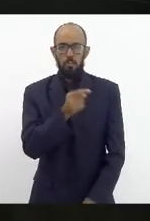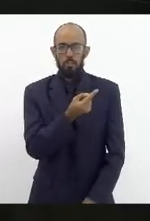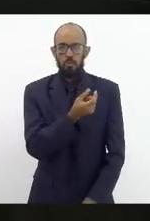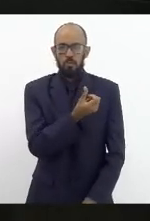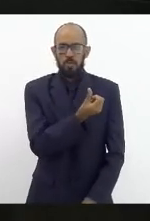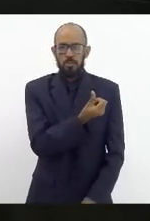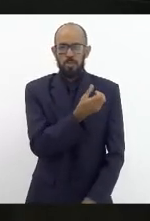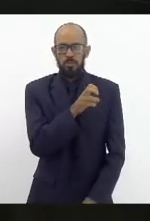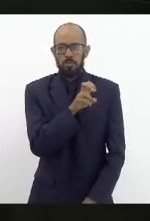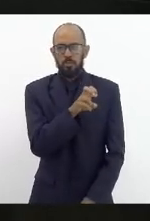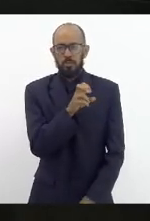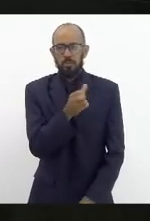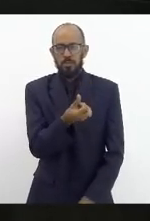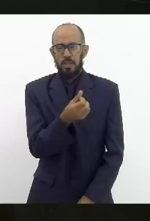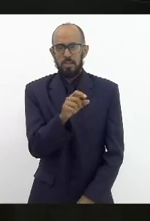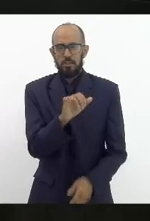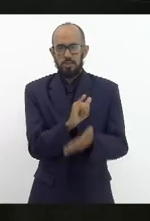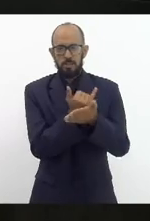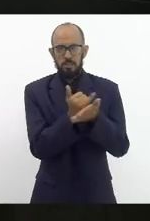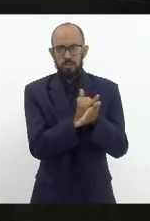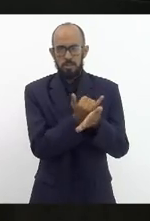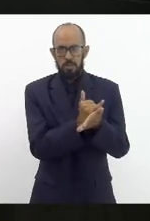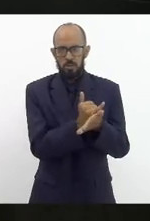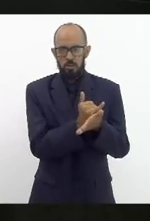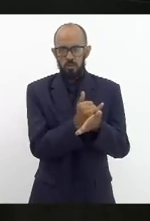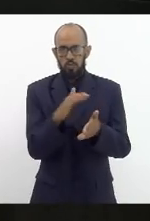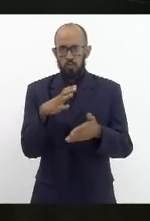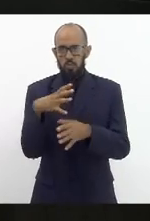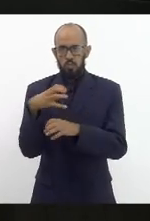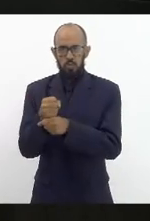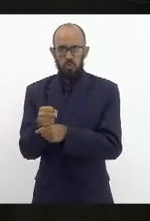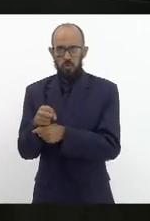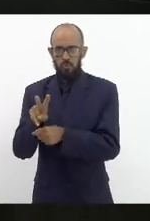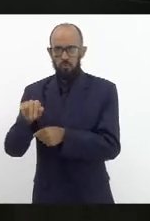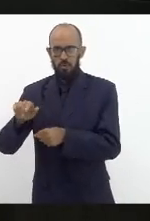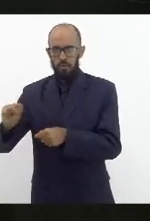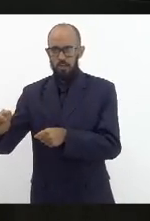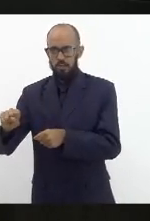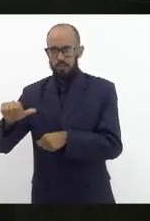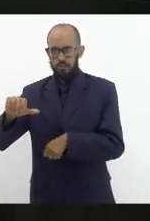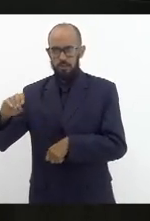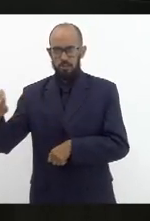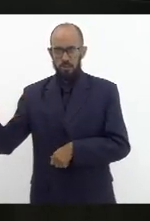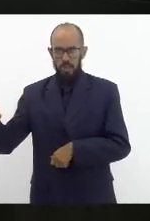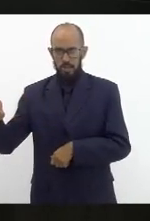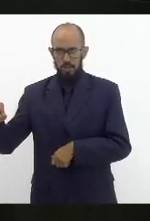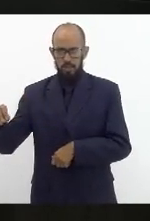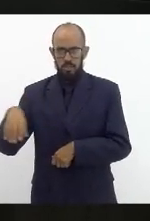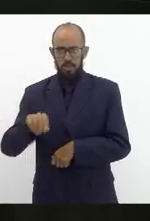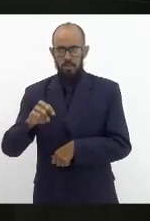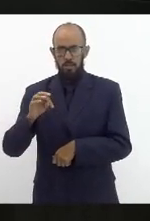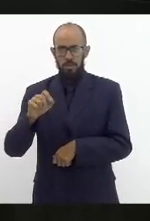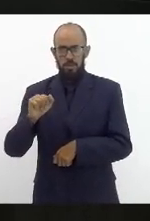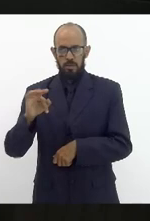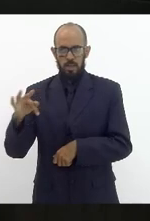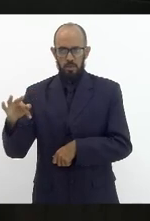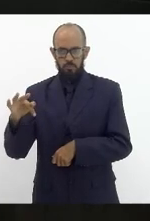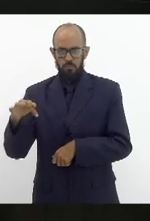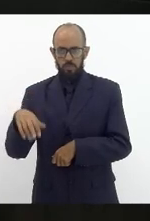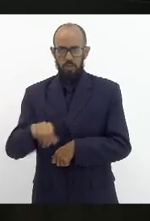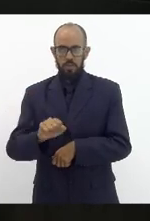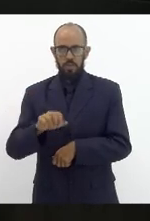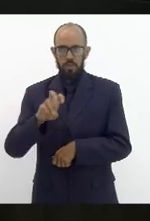55.656 inscritos, um total de vagas previstas no edital do concurso, 100 vagas, Vagas para o TAF previstas no